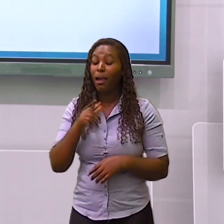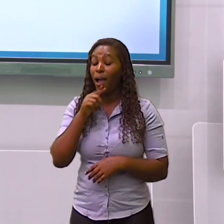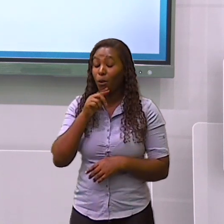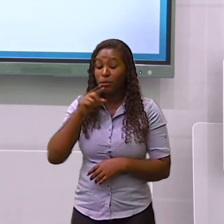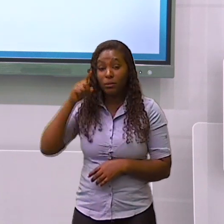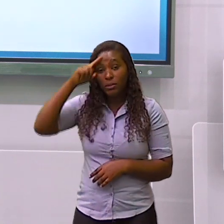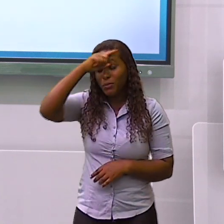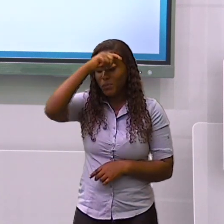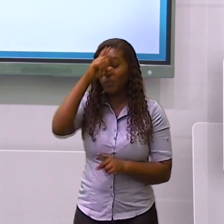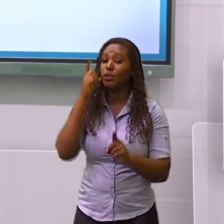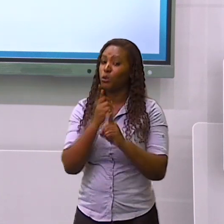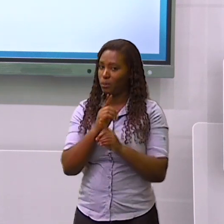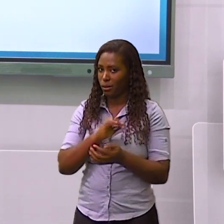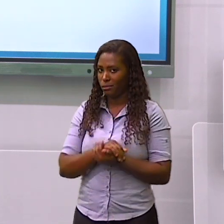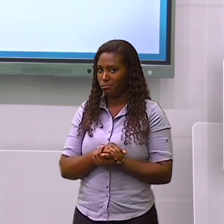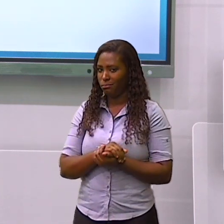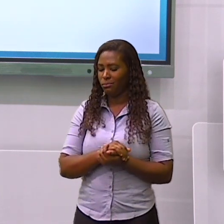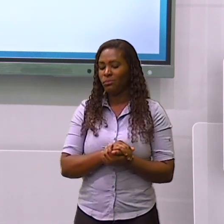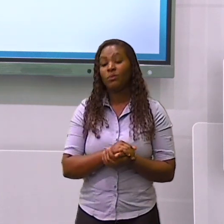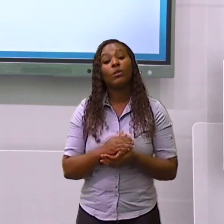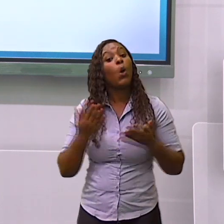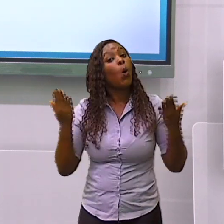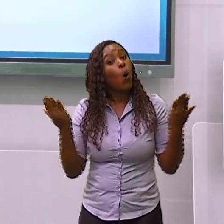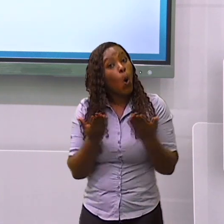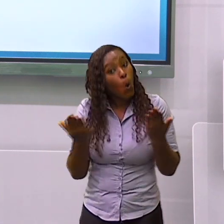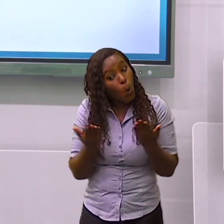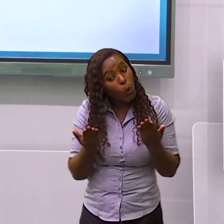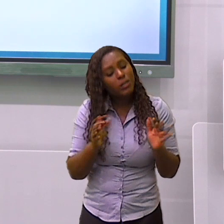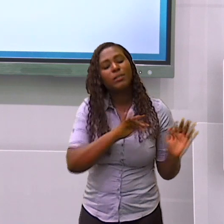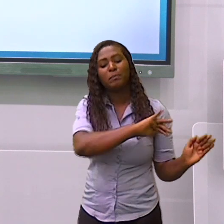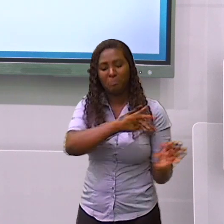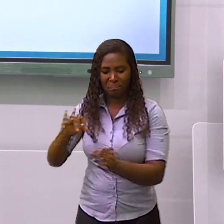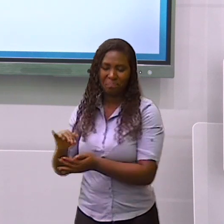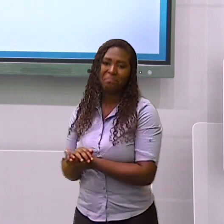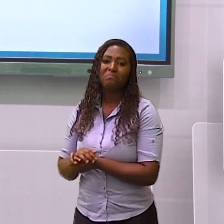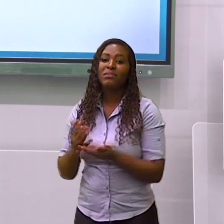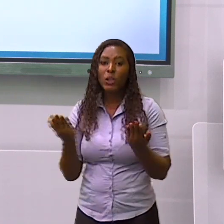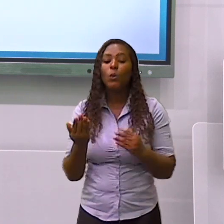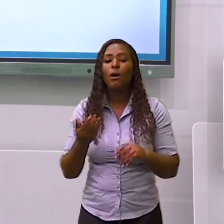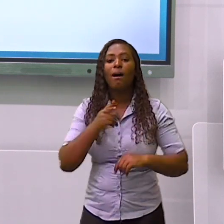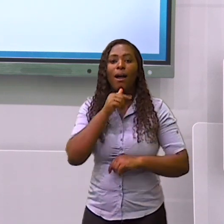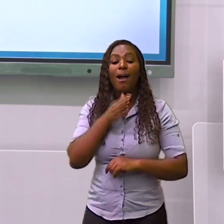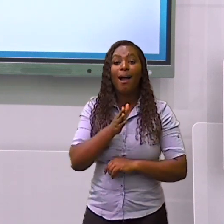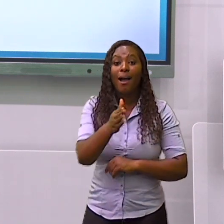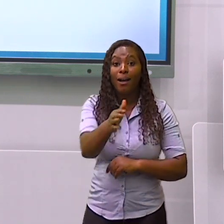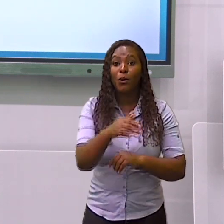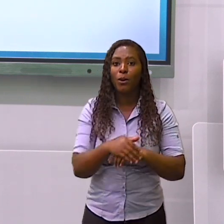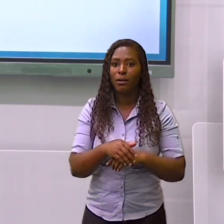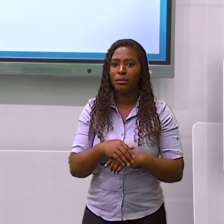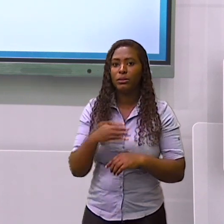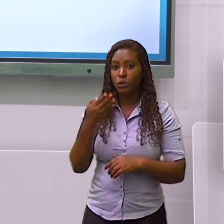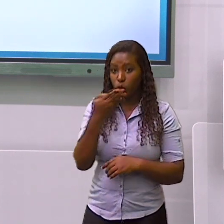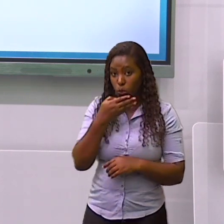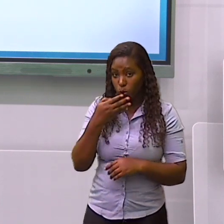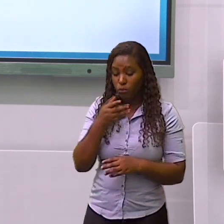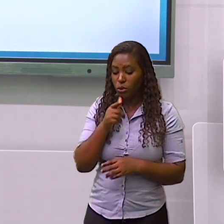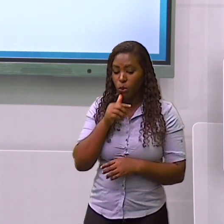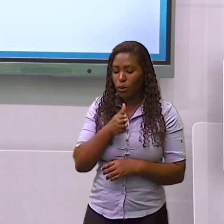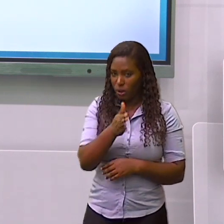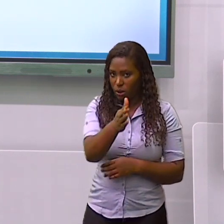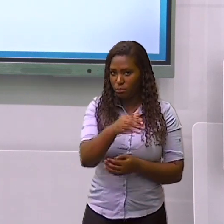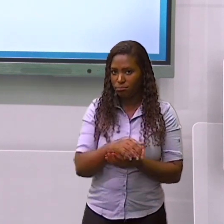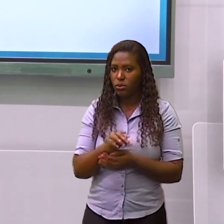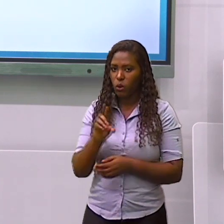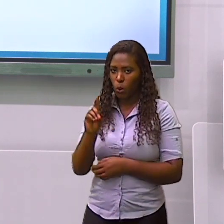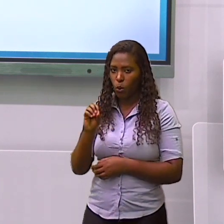tratada. Atualmente, o Rio Doce é enquadrado como classe 2, a mesma classificação de